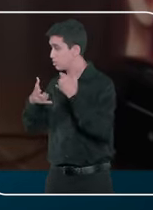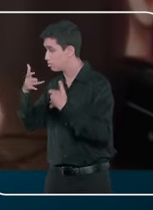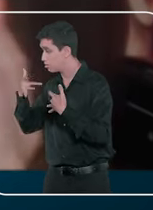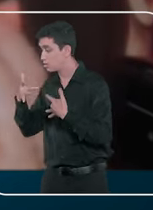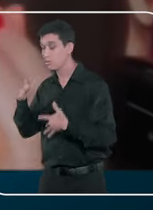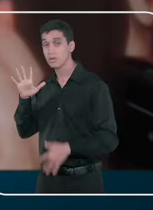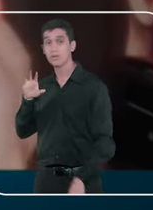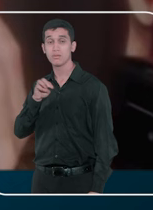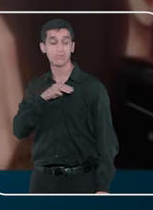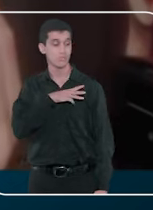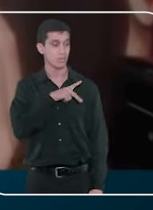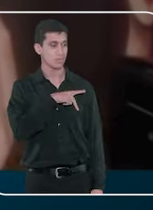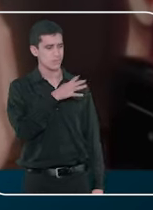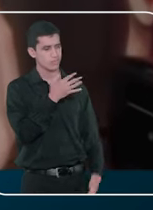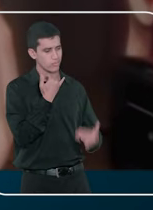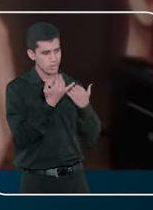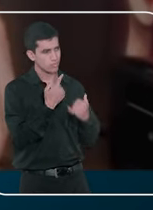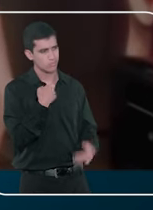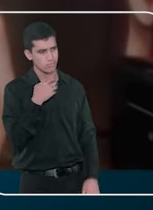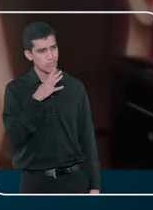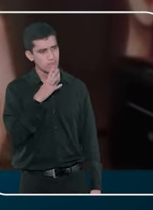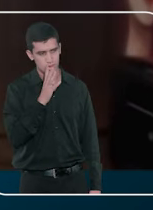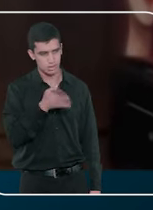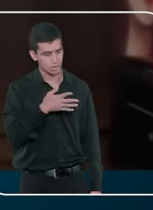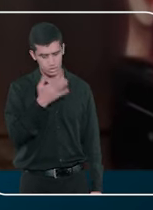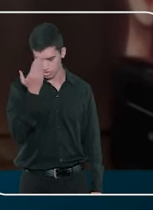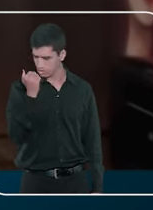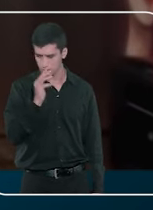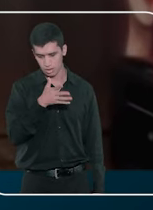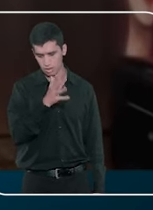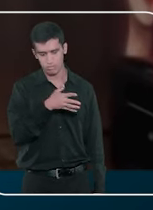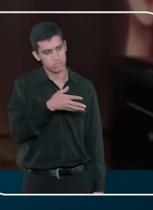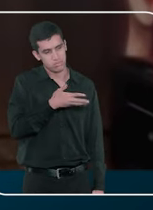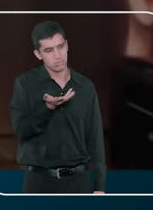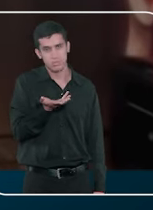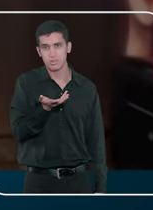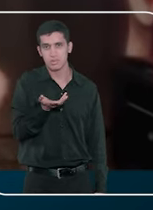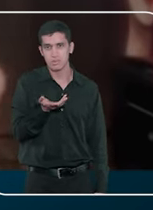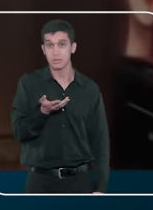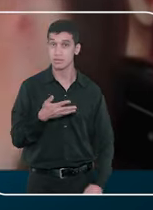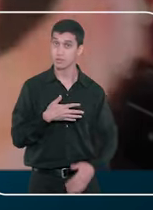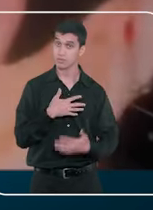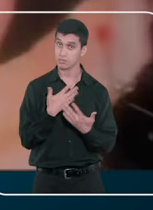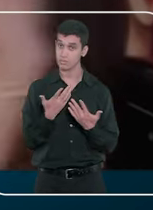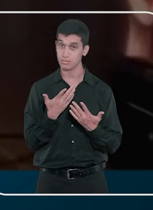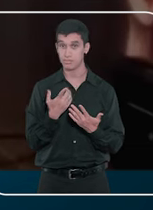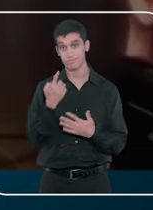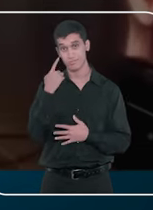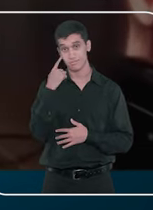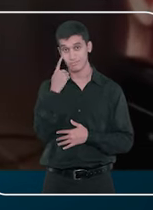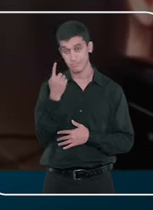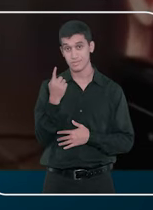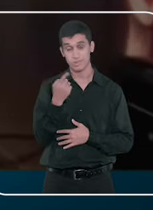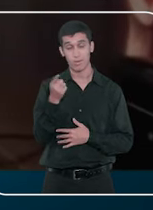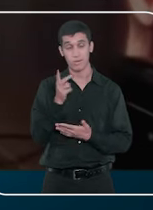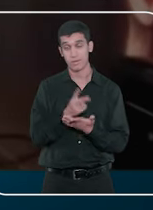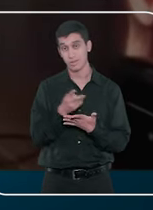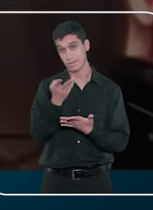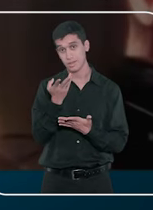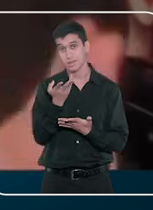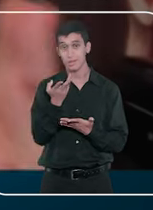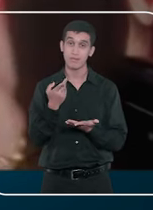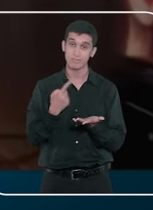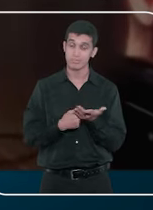há interesse público de se realizar esse acordo. Até porque a ideia da premiação, como eu já mencionei antes, não é uma